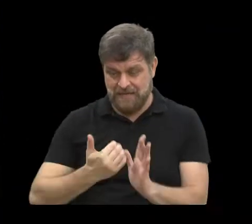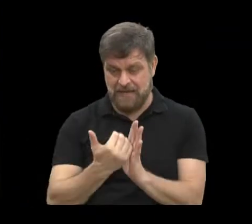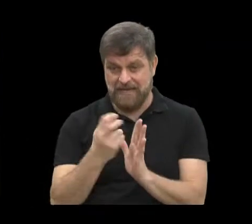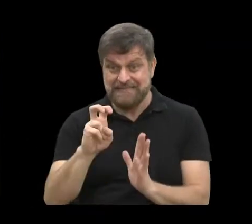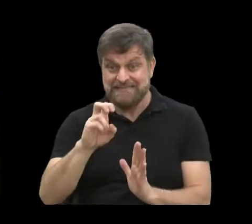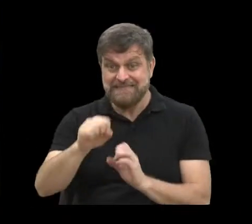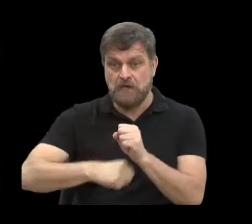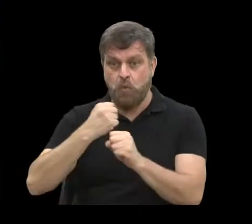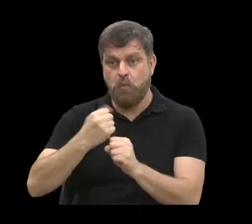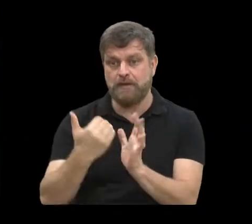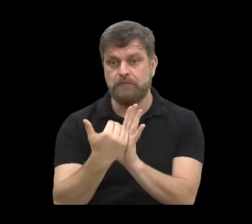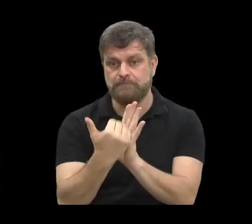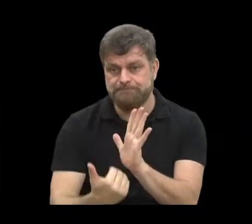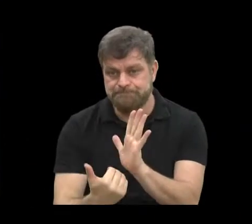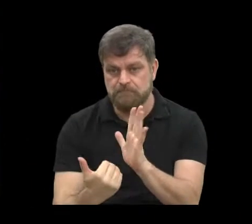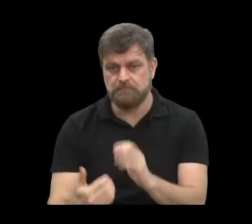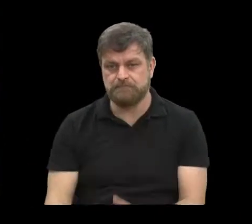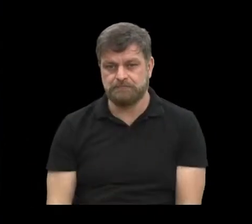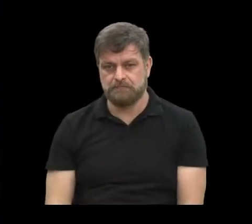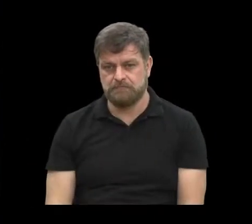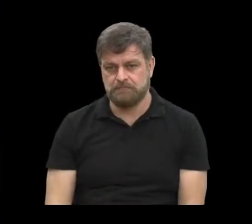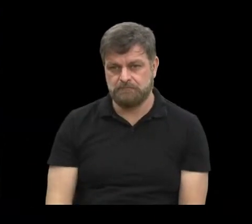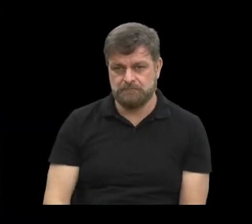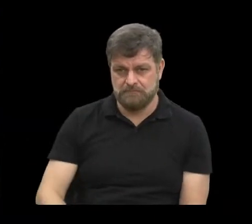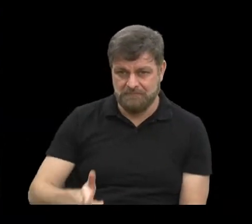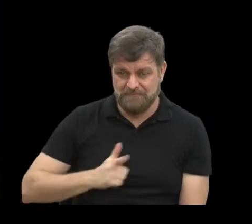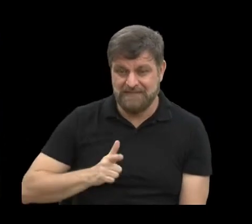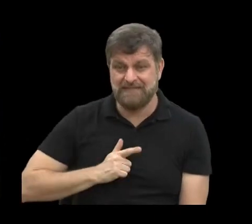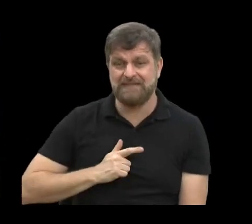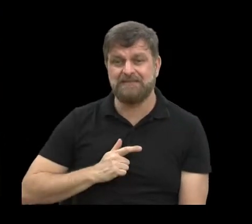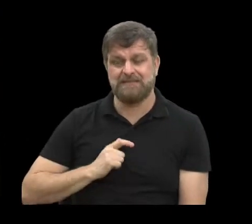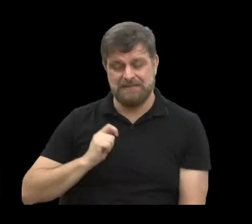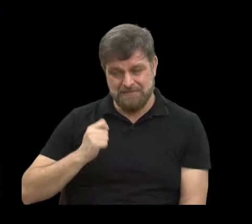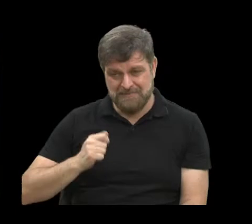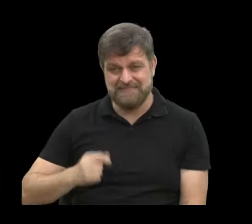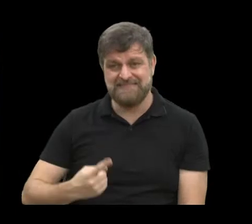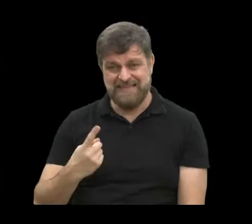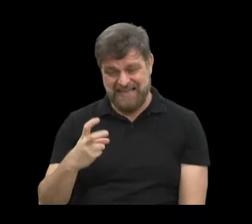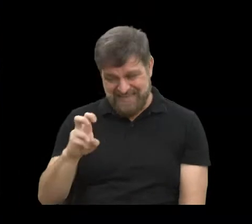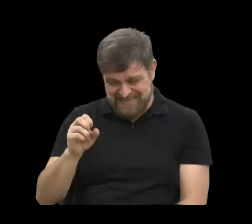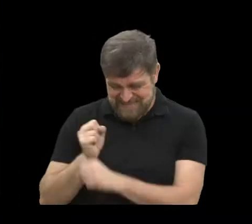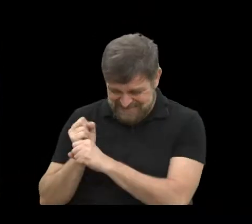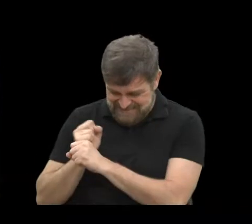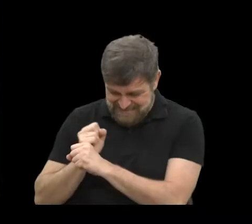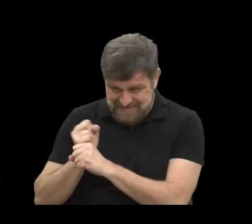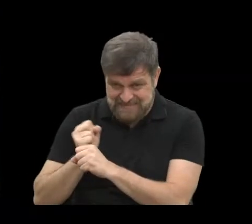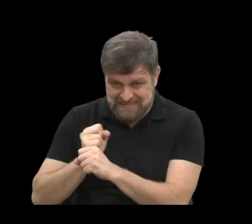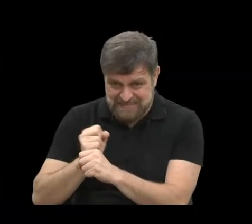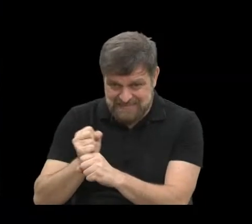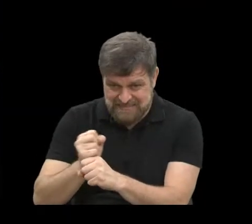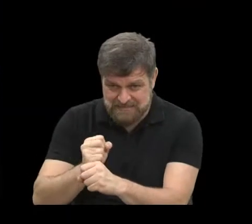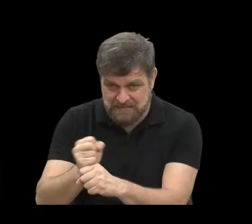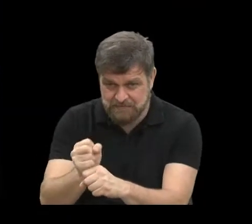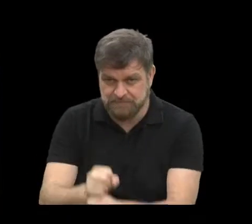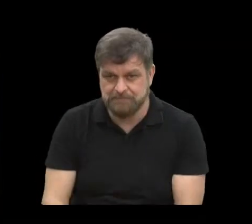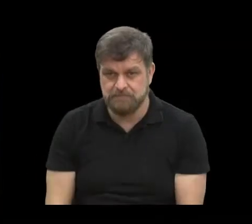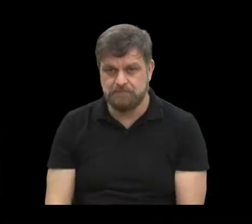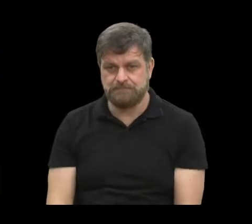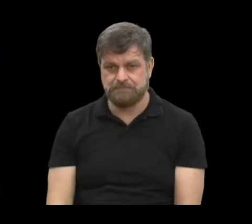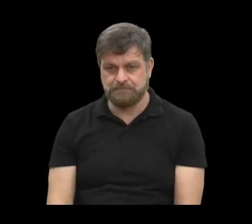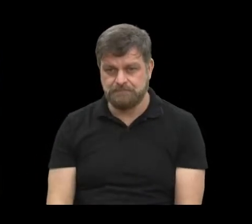reduzir 5 anos. Tem que ter cumprido 15 anos, tá certo?